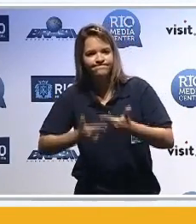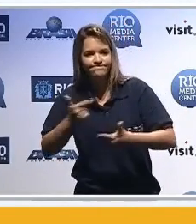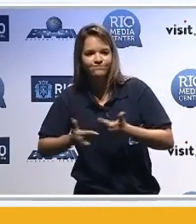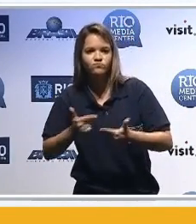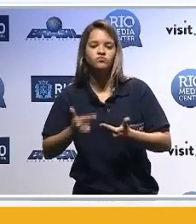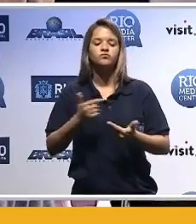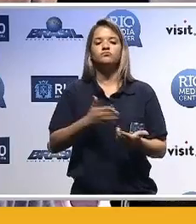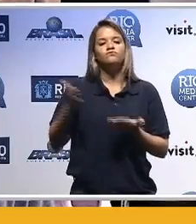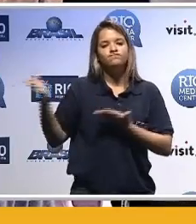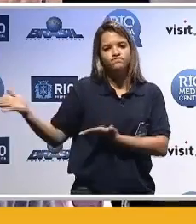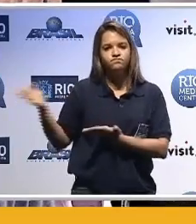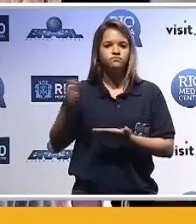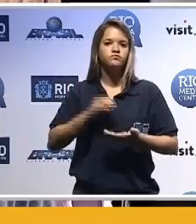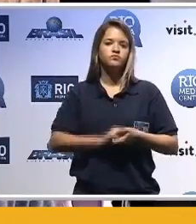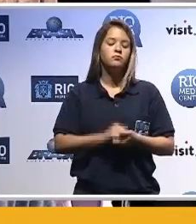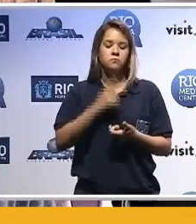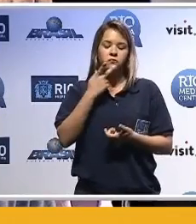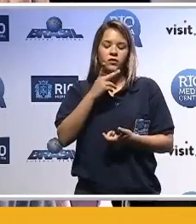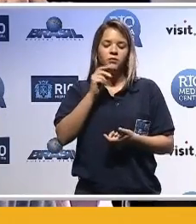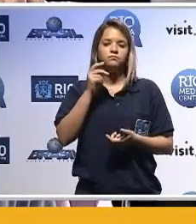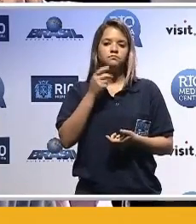também.